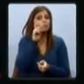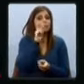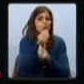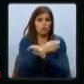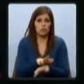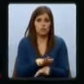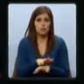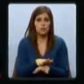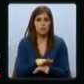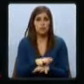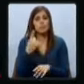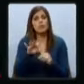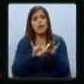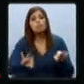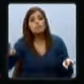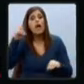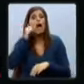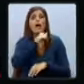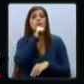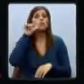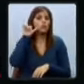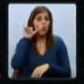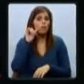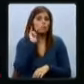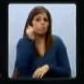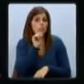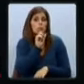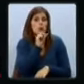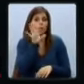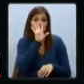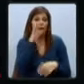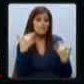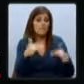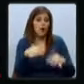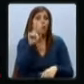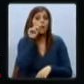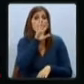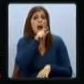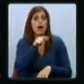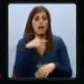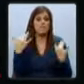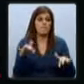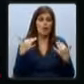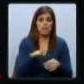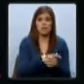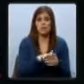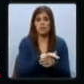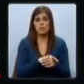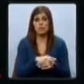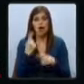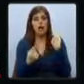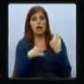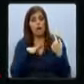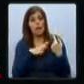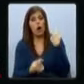crianças, inclusive uma linha azul para que sirva nestas circunstâncias, para que os pais, num momento de, digamos, de emergência, de ter alguma informação